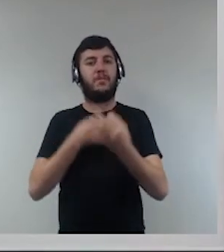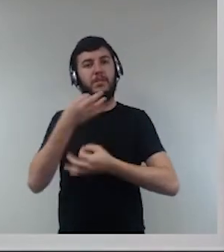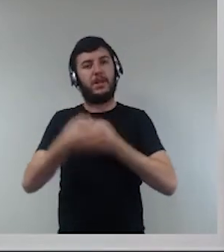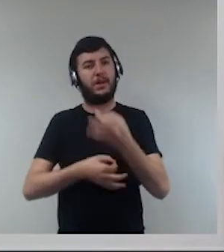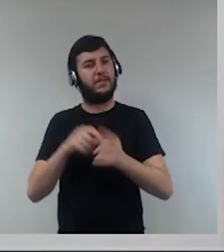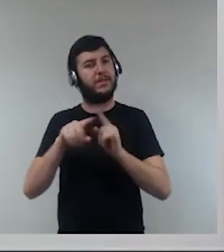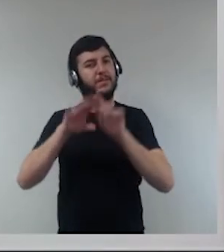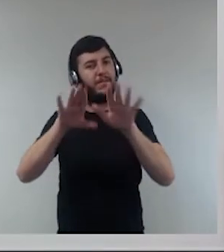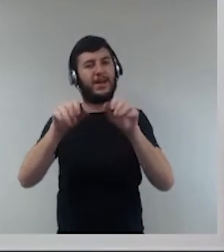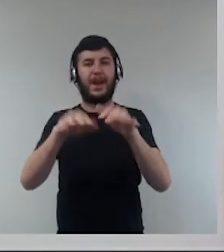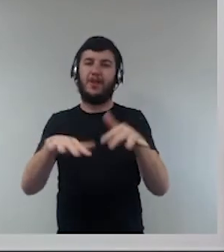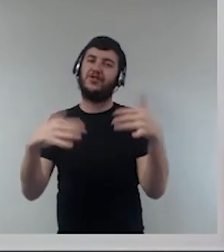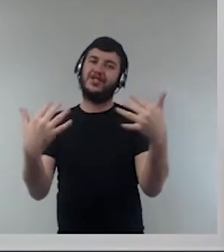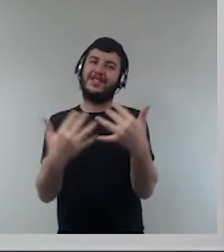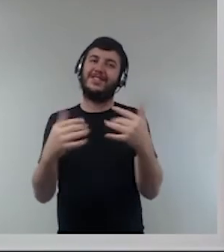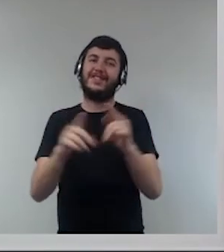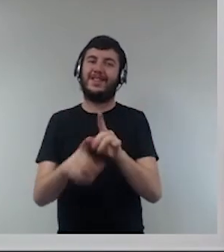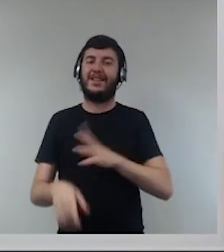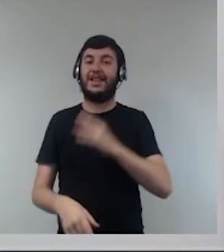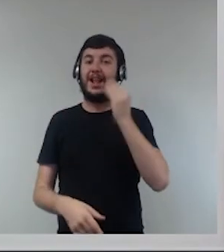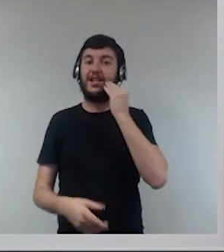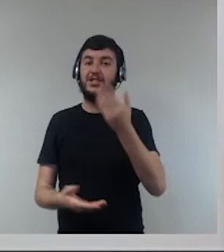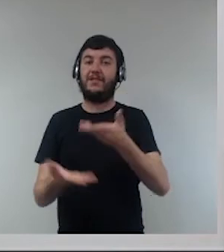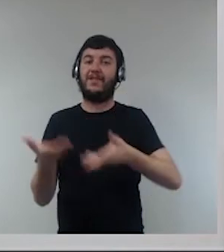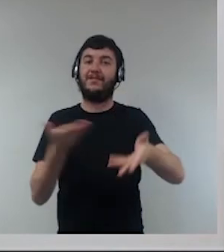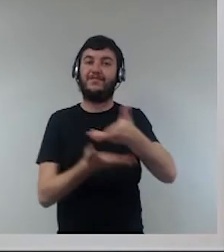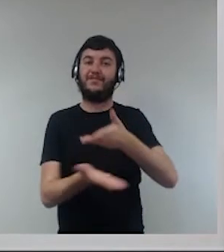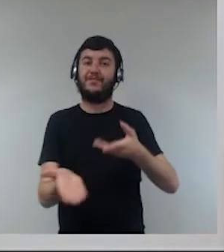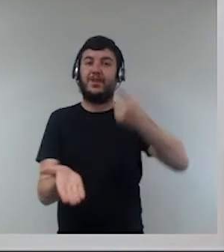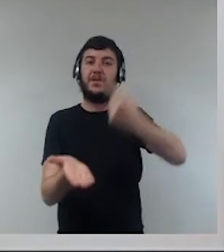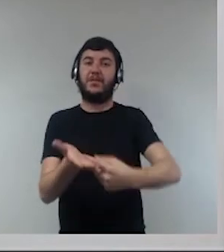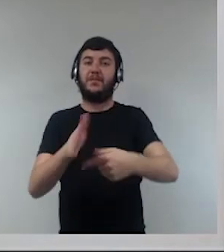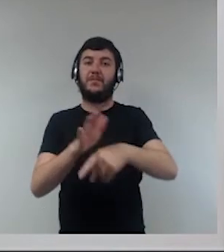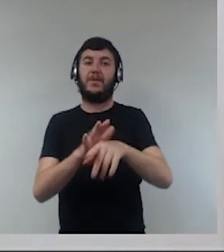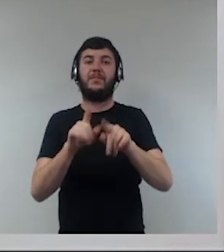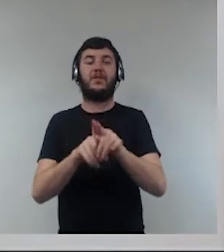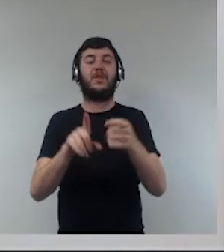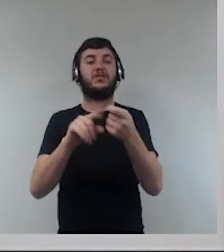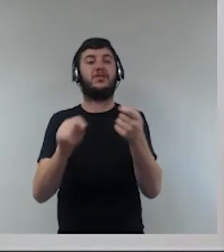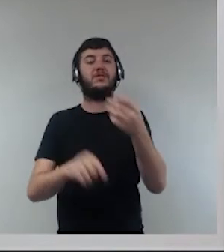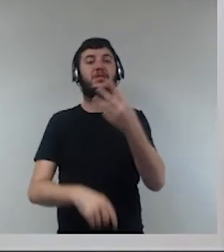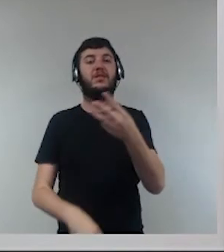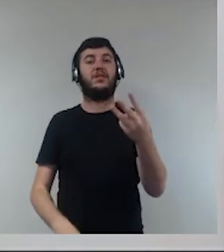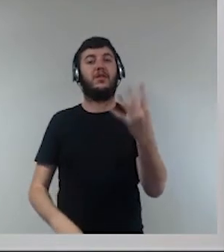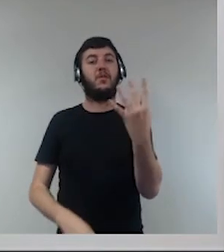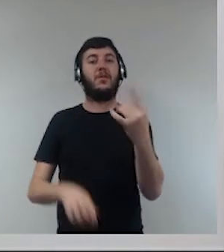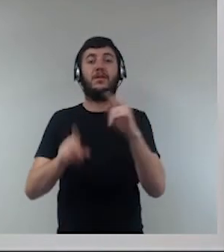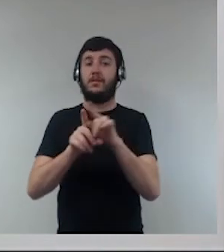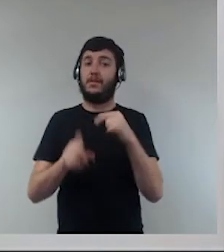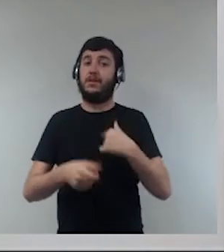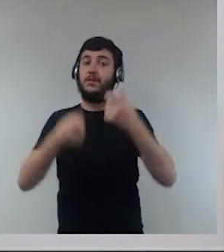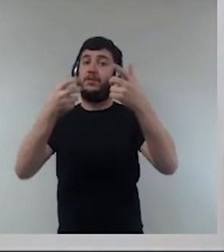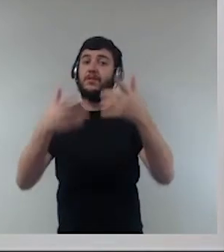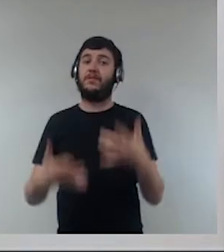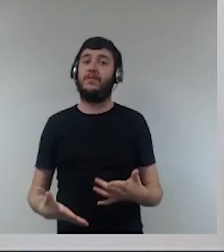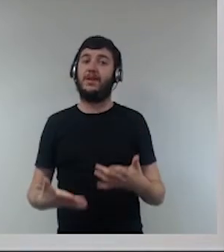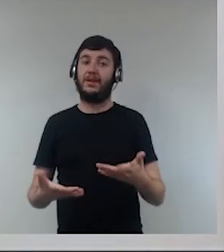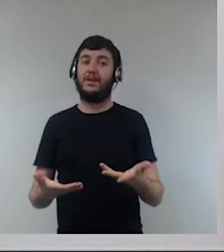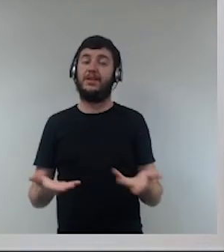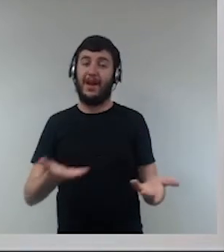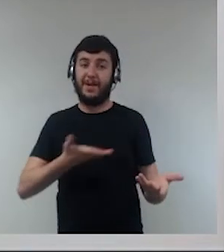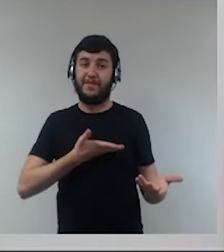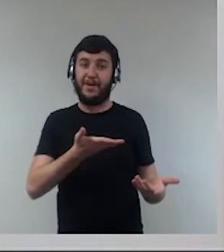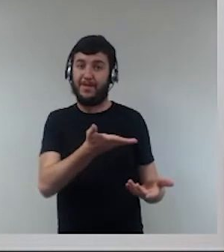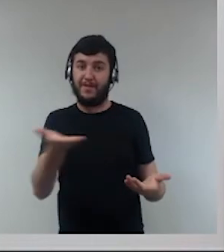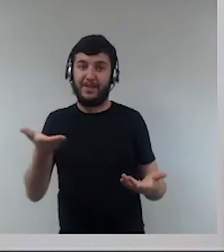Mas a audiência de tentativa de conciliação, aquela do artigo 334, e aqui a gente está falando entre colegas, não é?